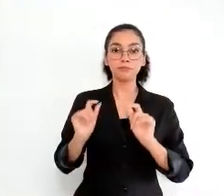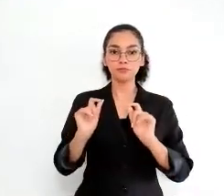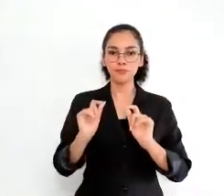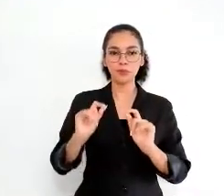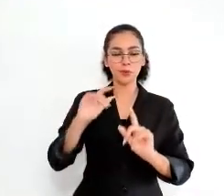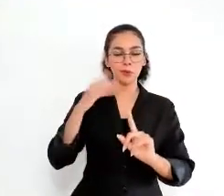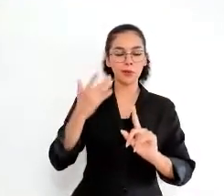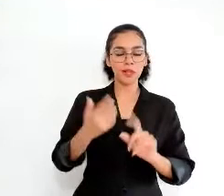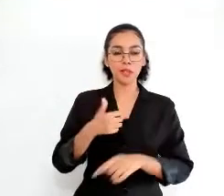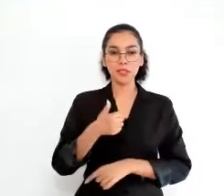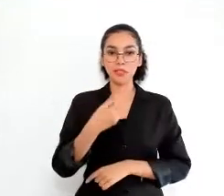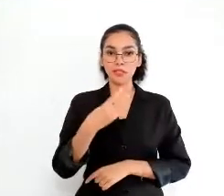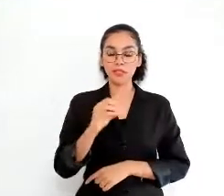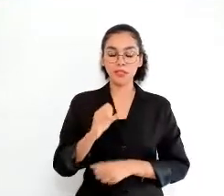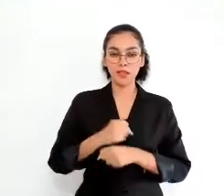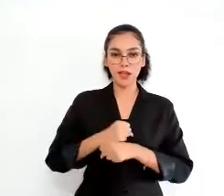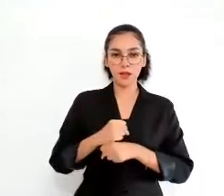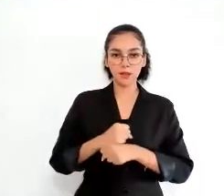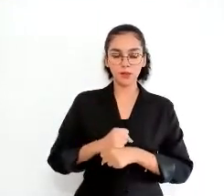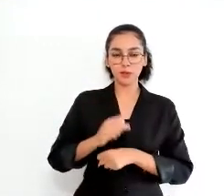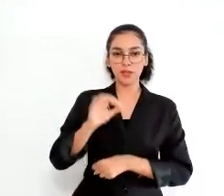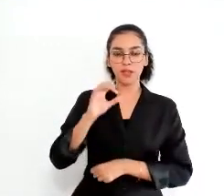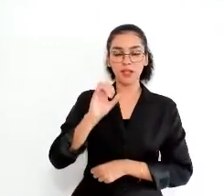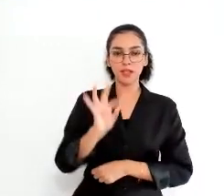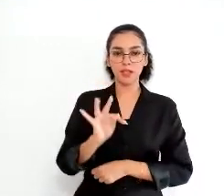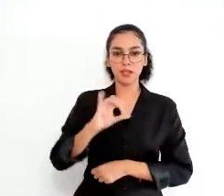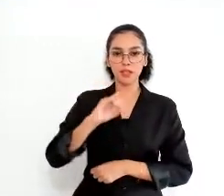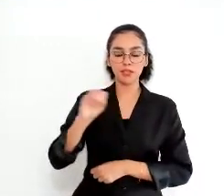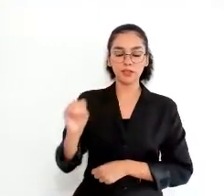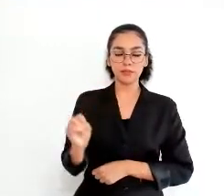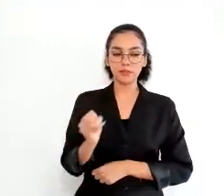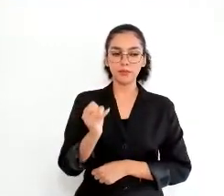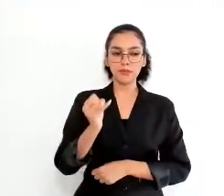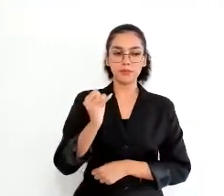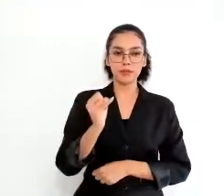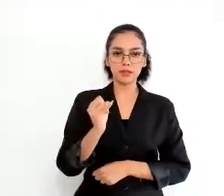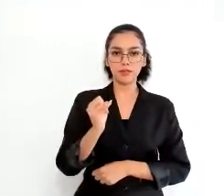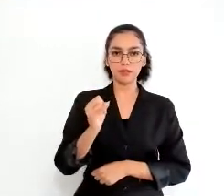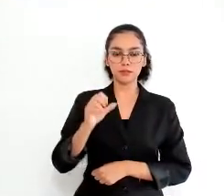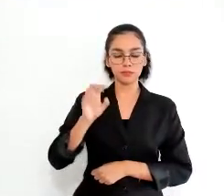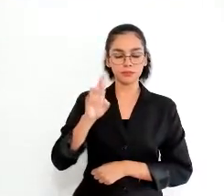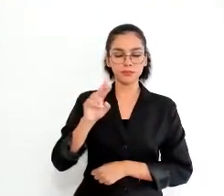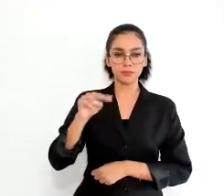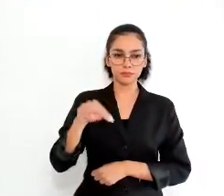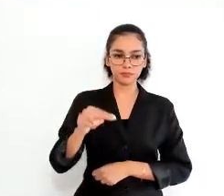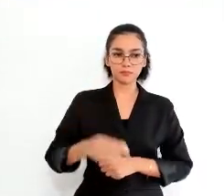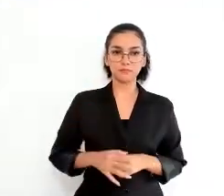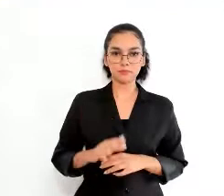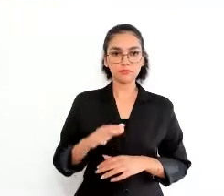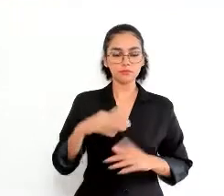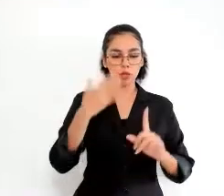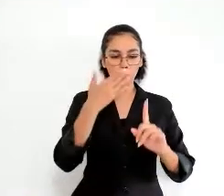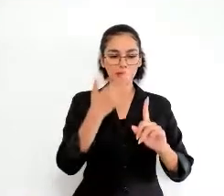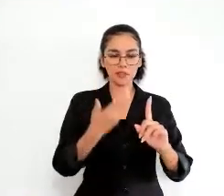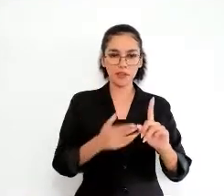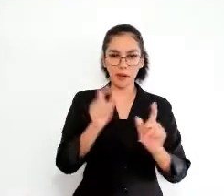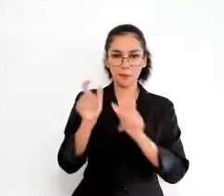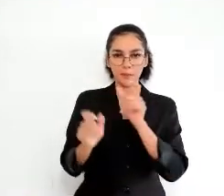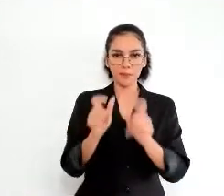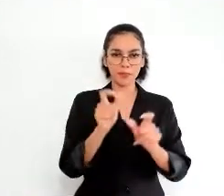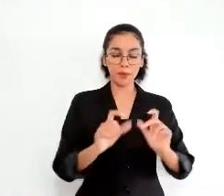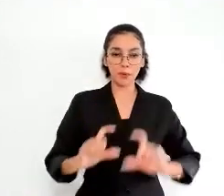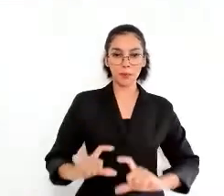anos de instalação do Tribunal de Justiça do Rio Grande do Norte, que irá homenagear personalidades com a medalha dos 130 anos